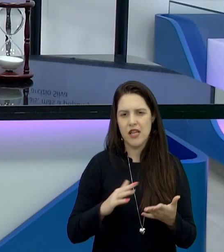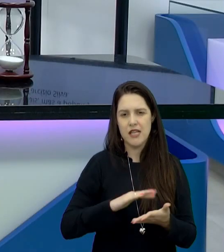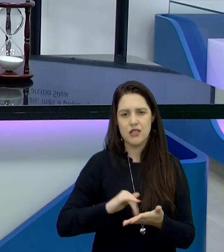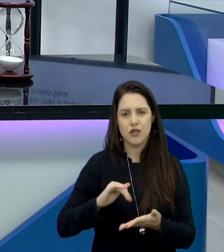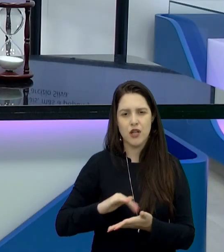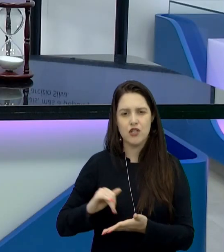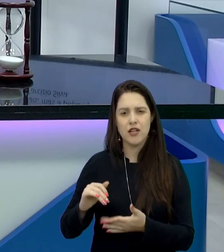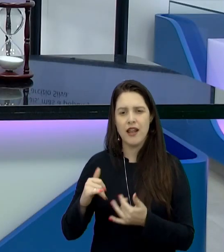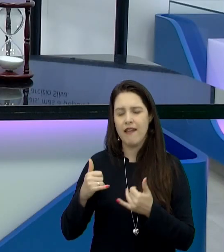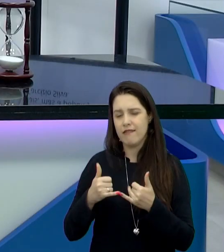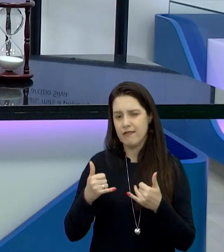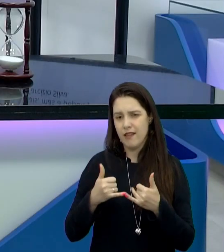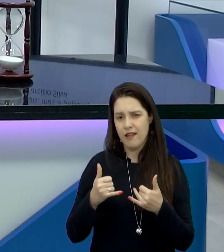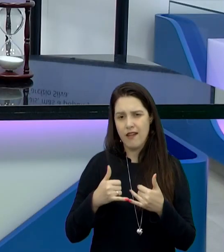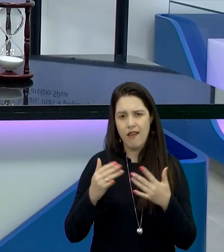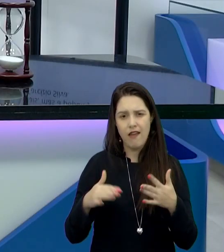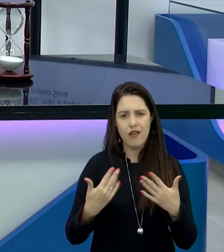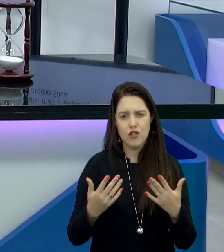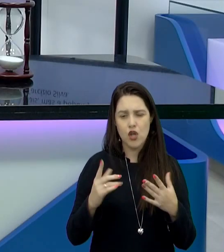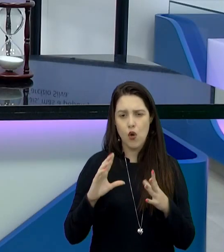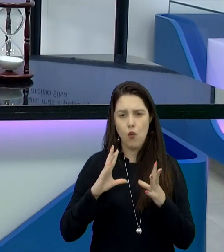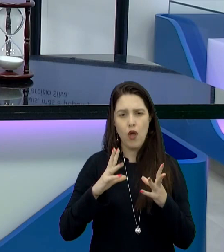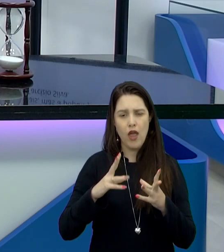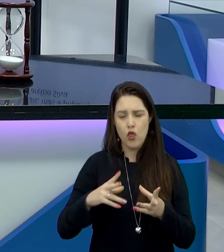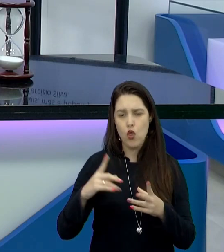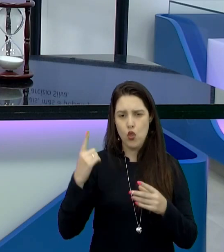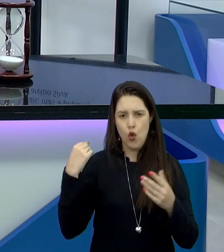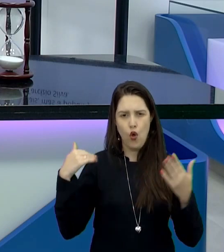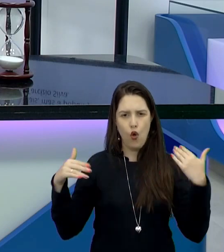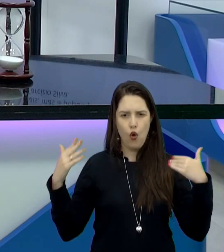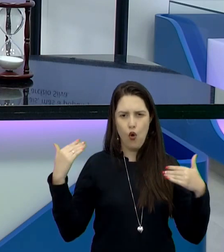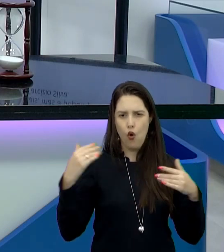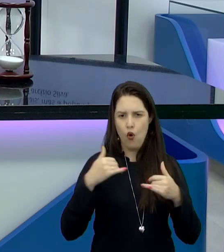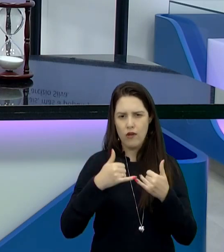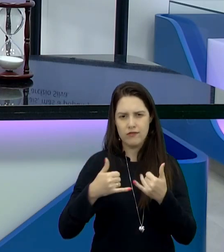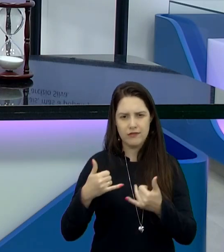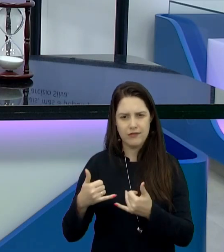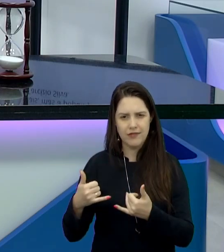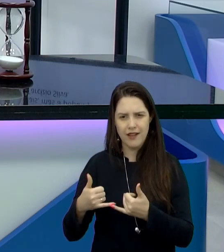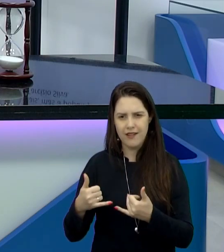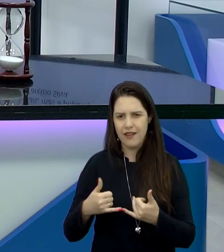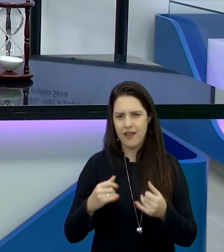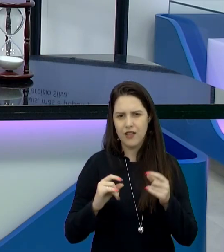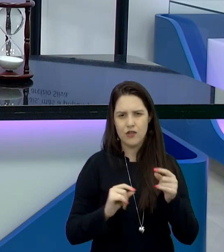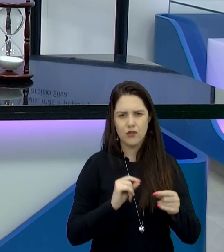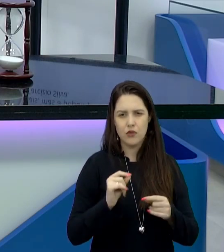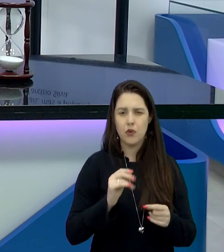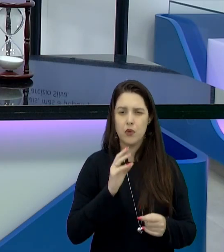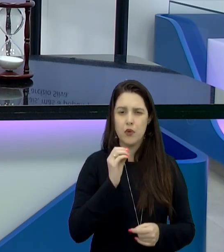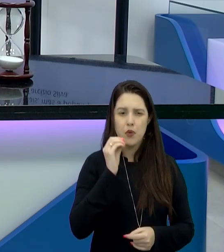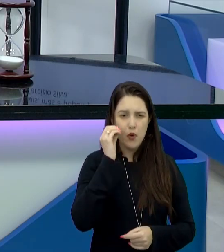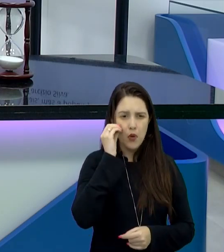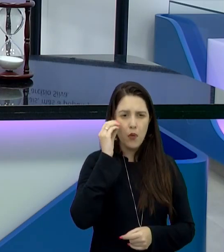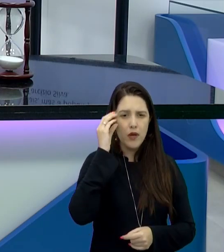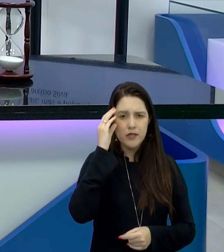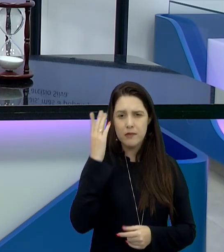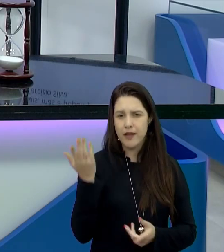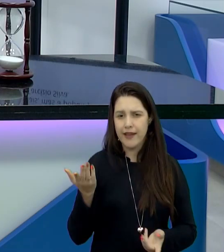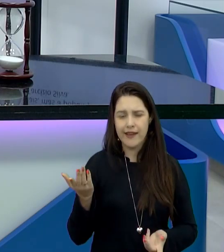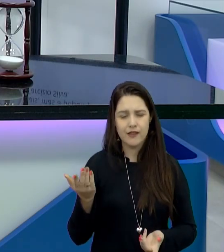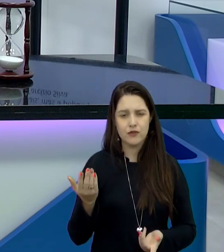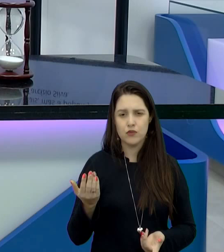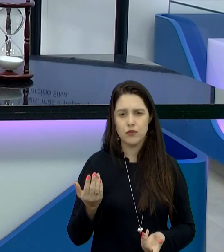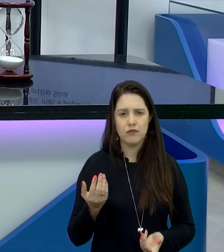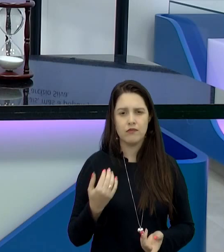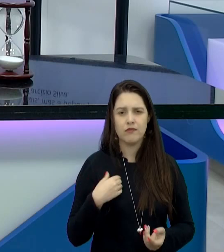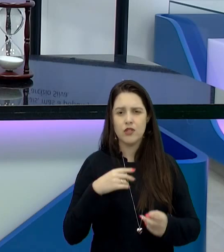da internet, né? Estamos fazendo um recorte aqui para a internet. Se eu permito que um grupo ele seja excluído, que ele seja...